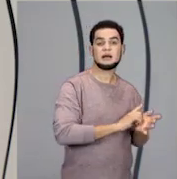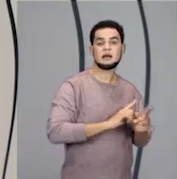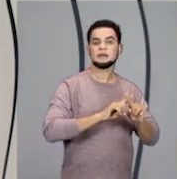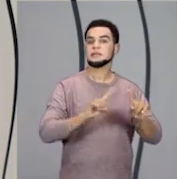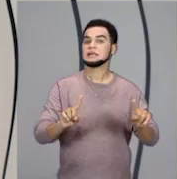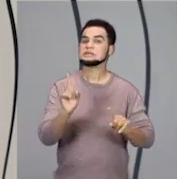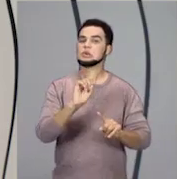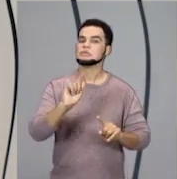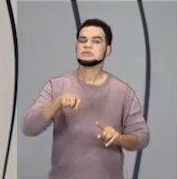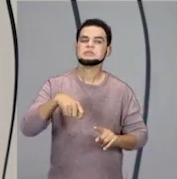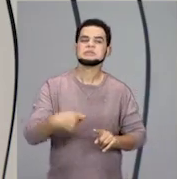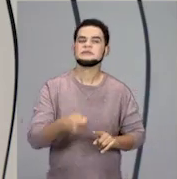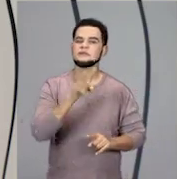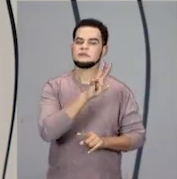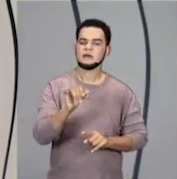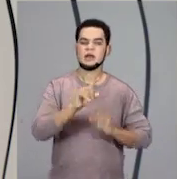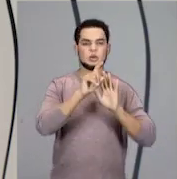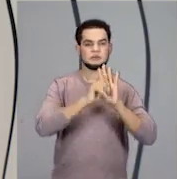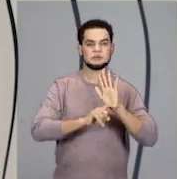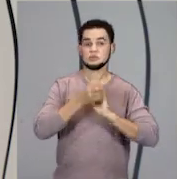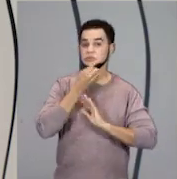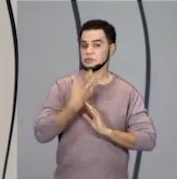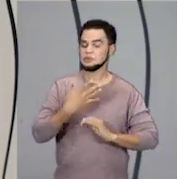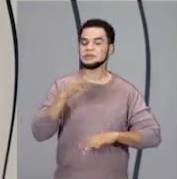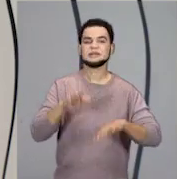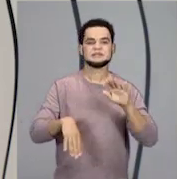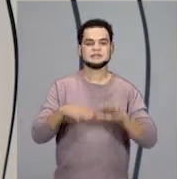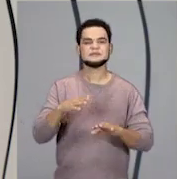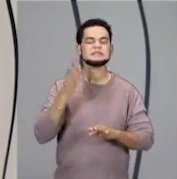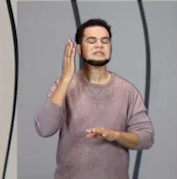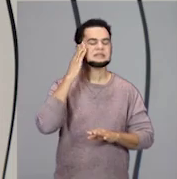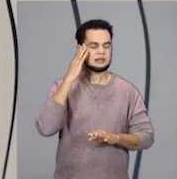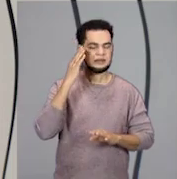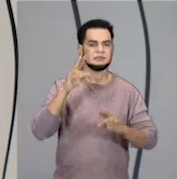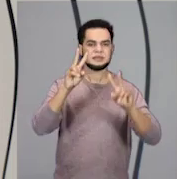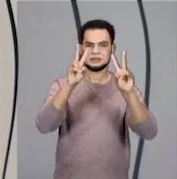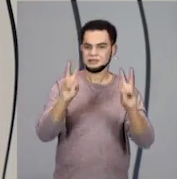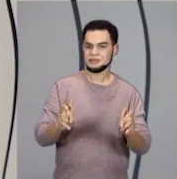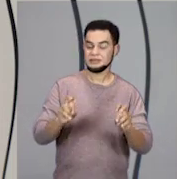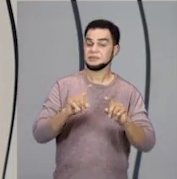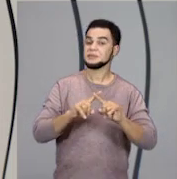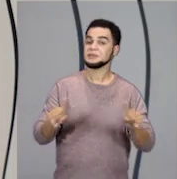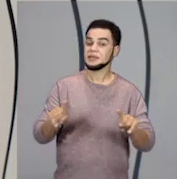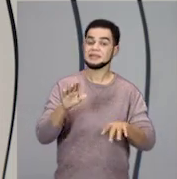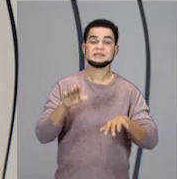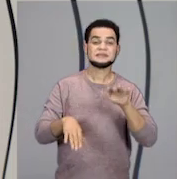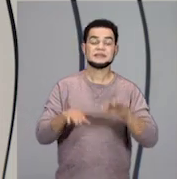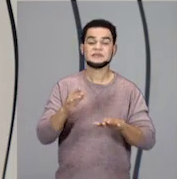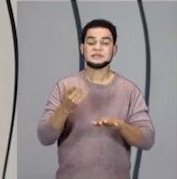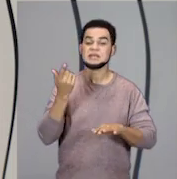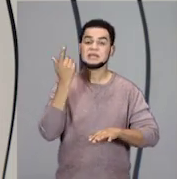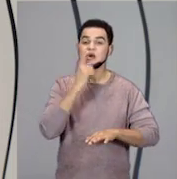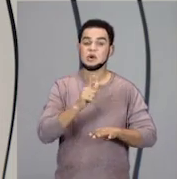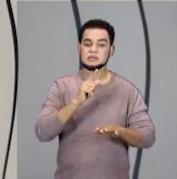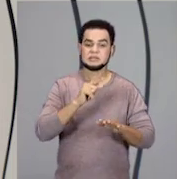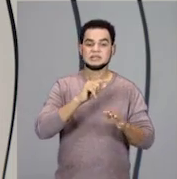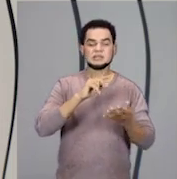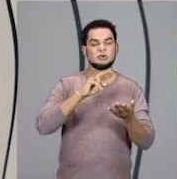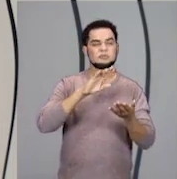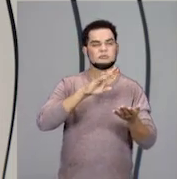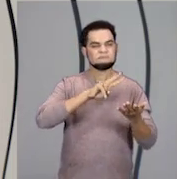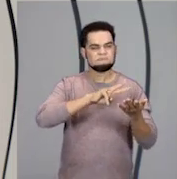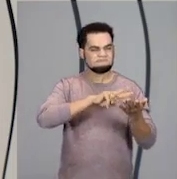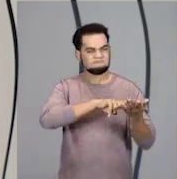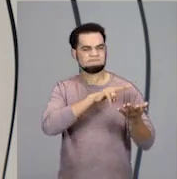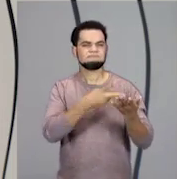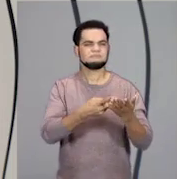texto. Porque às vezes você pode saber o tema, mas o fato de não conseguir interpretar bem este tema acaba